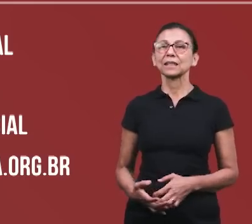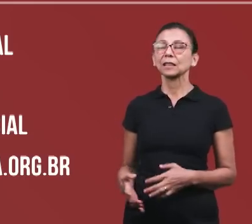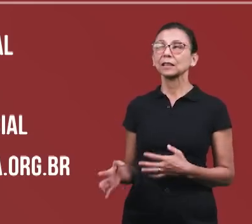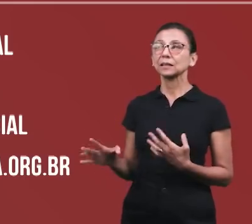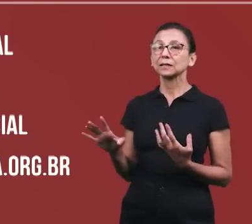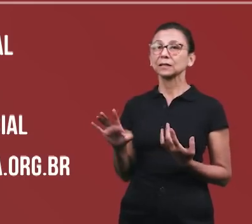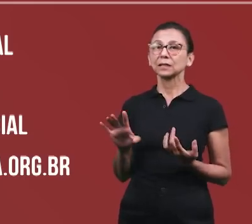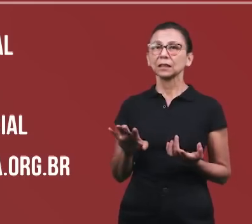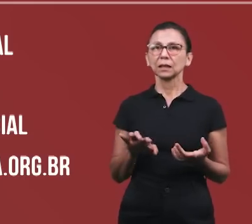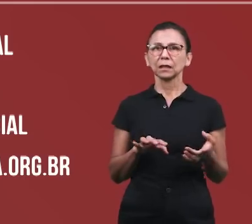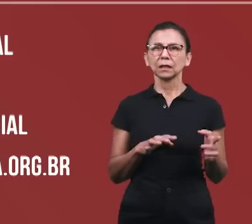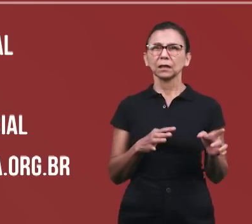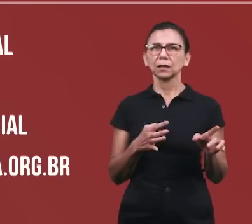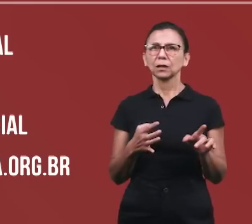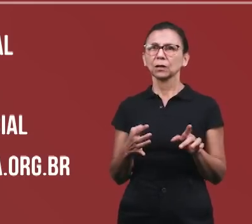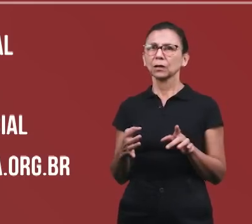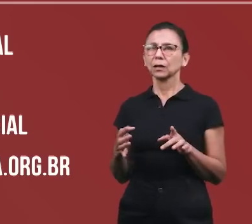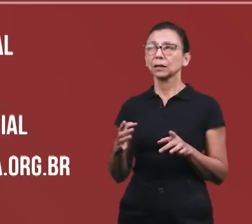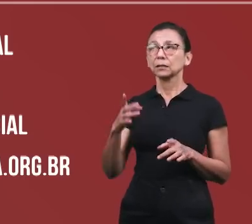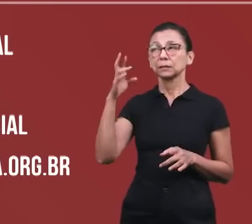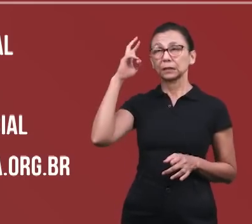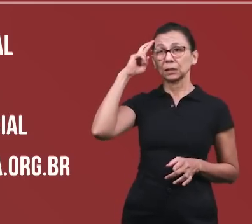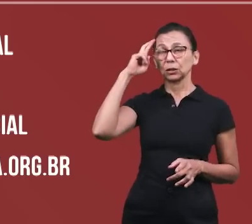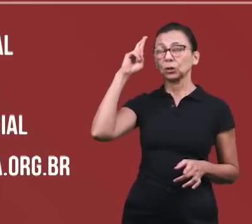Ao sentir